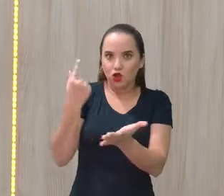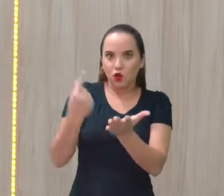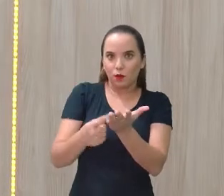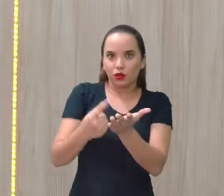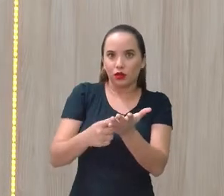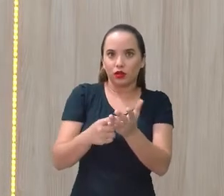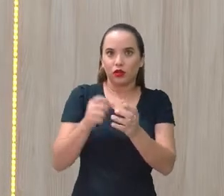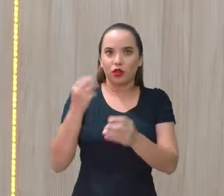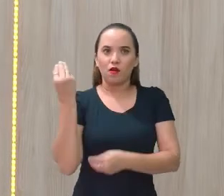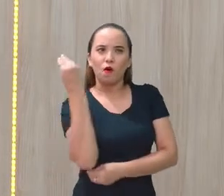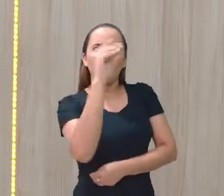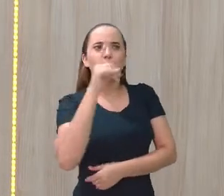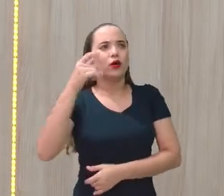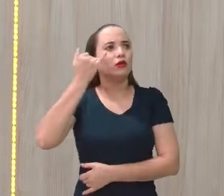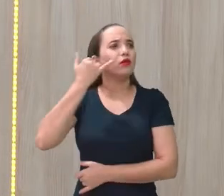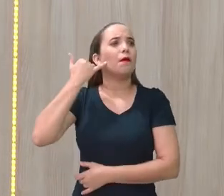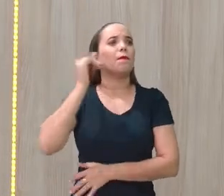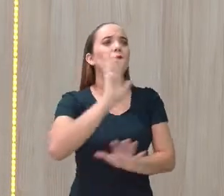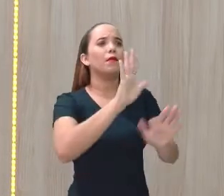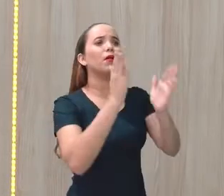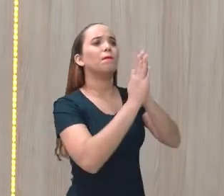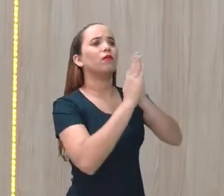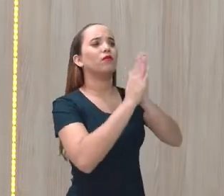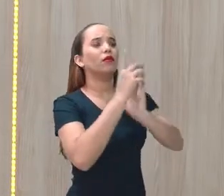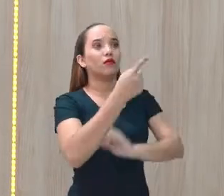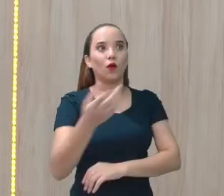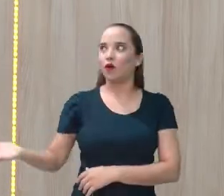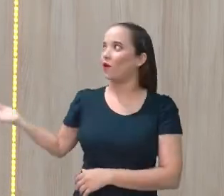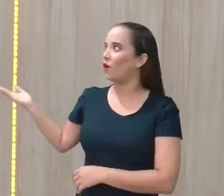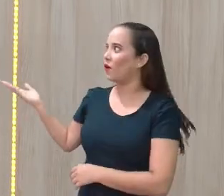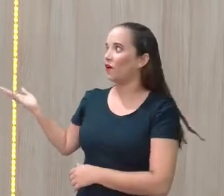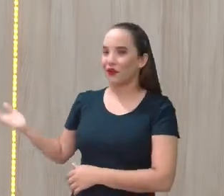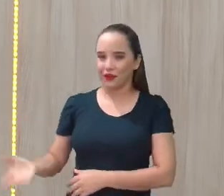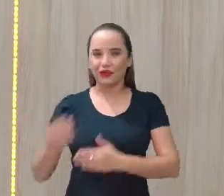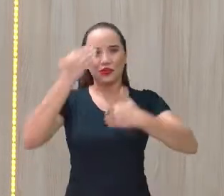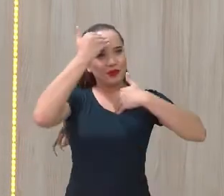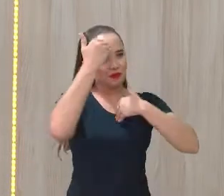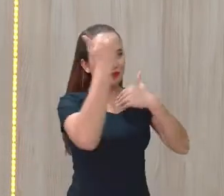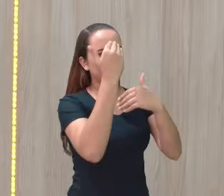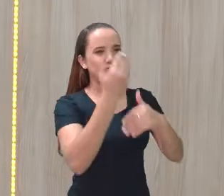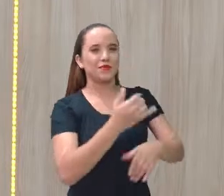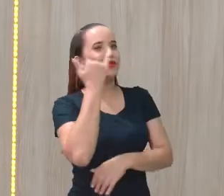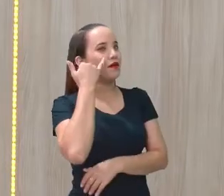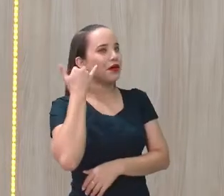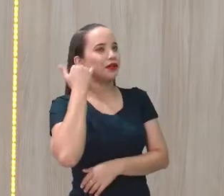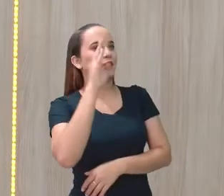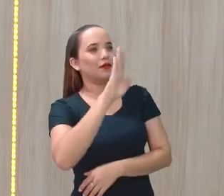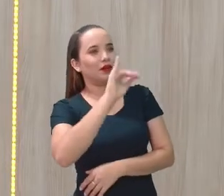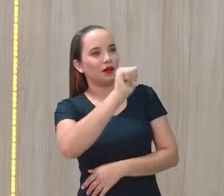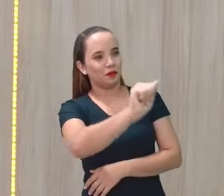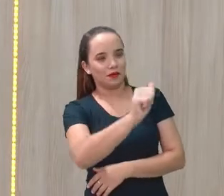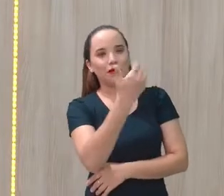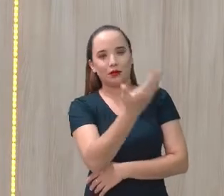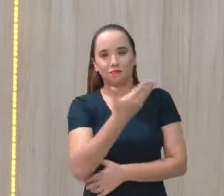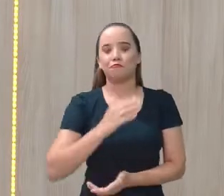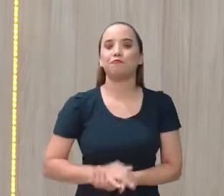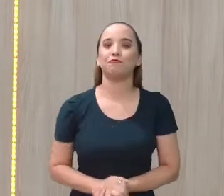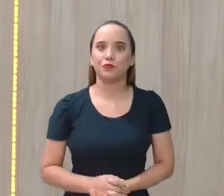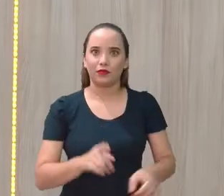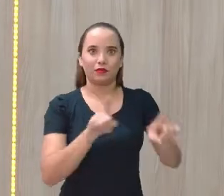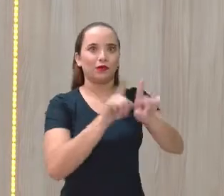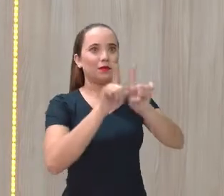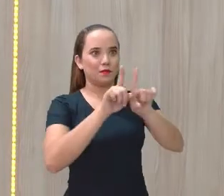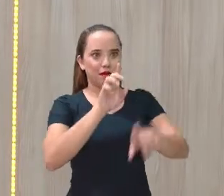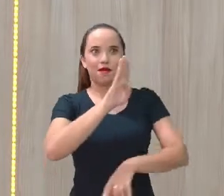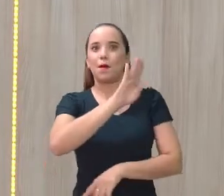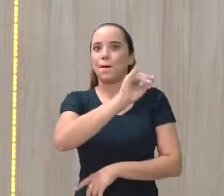Code, Billy, que está ali, o QR Code já está aí, obrigado, Billy. Muito obrigada, viu, Billy? E Bia também está dando